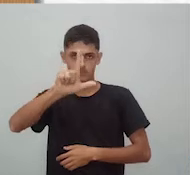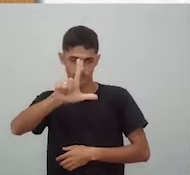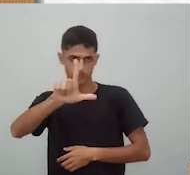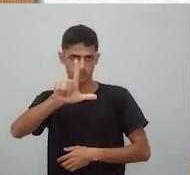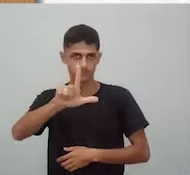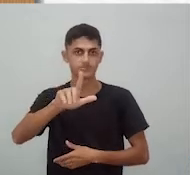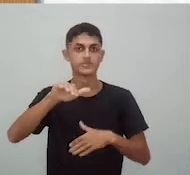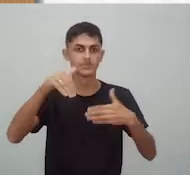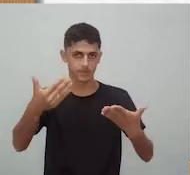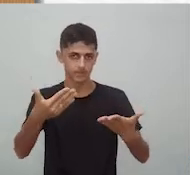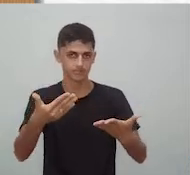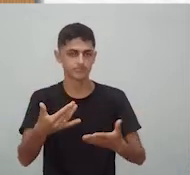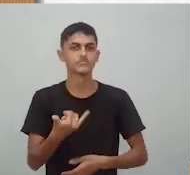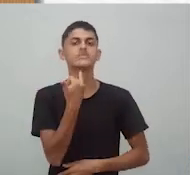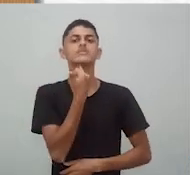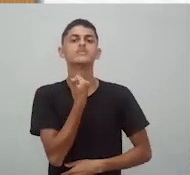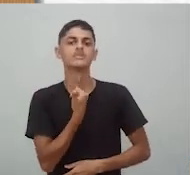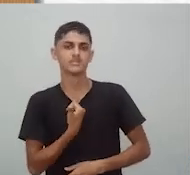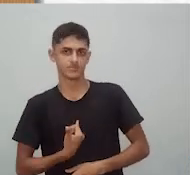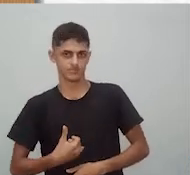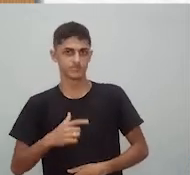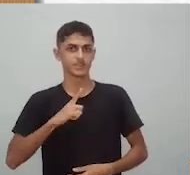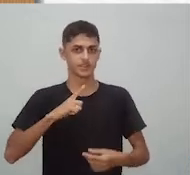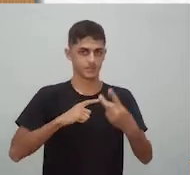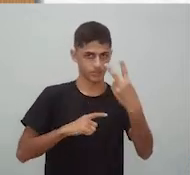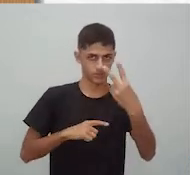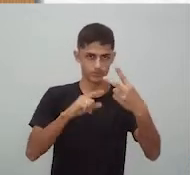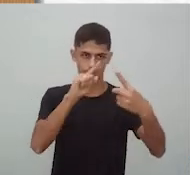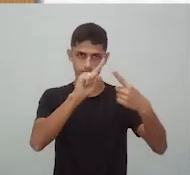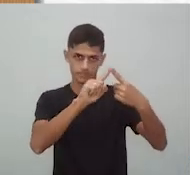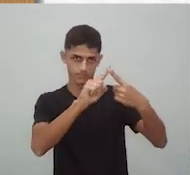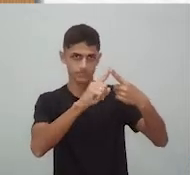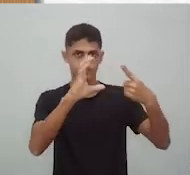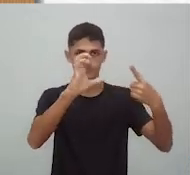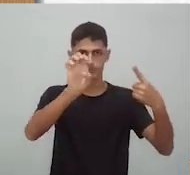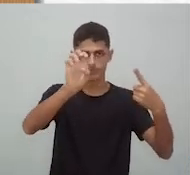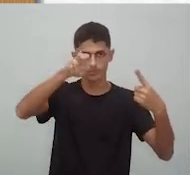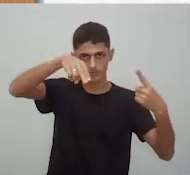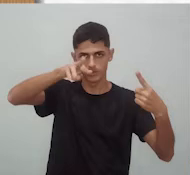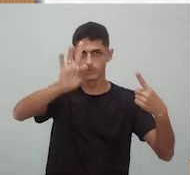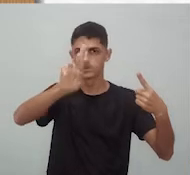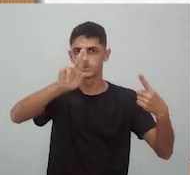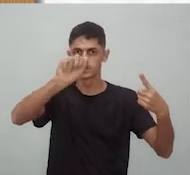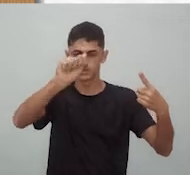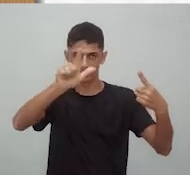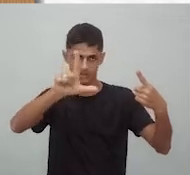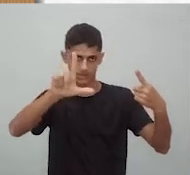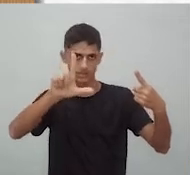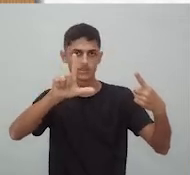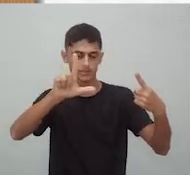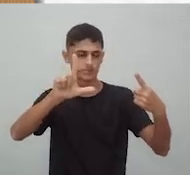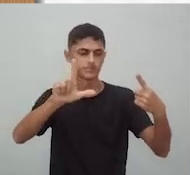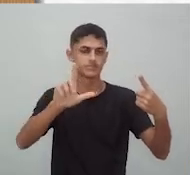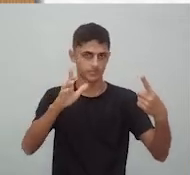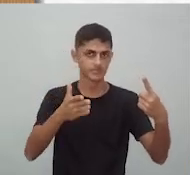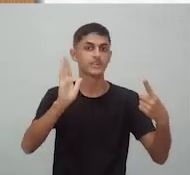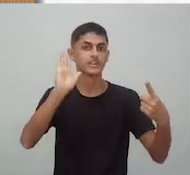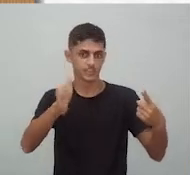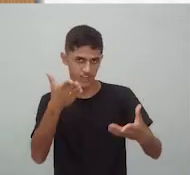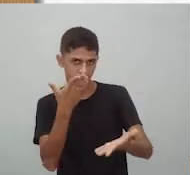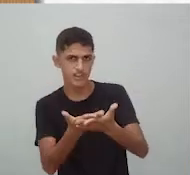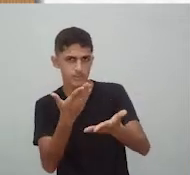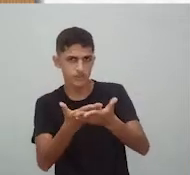o sistema nervoso ele é formado por duas partes, que é o sistema nervoso central, que a gente viu na aula passada, onde a gente